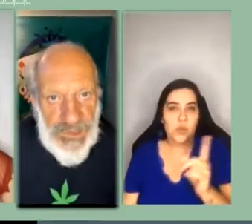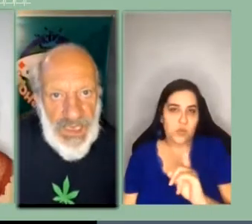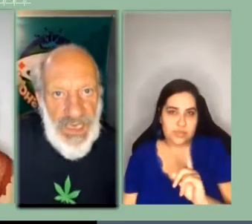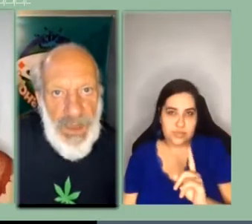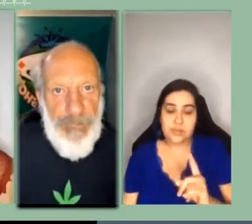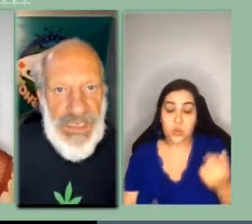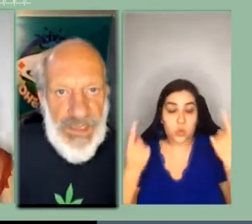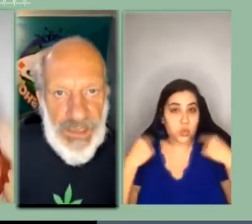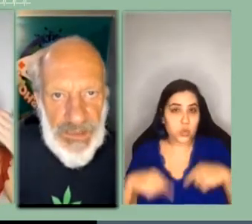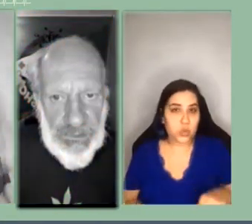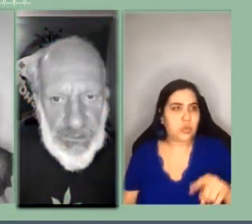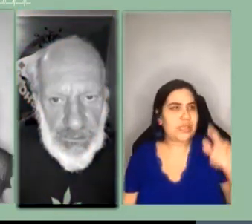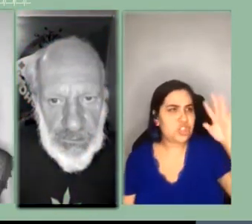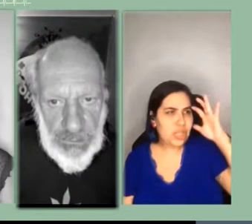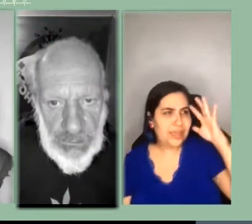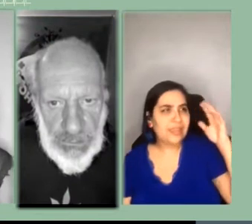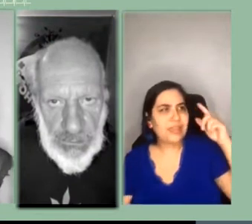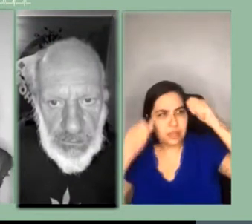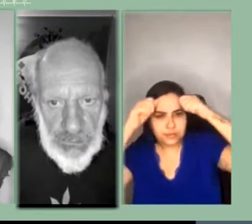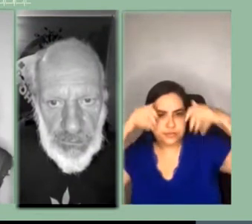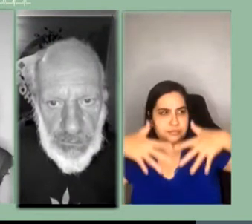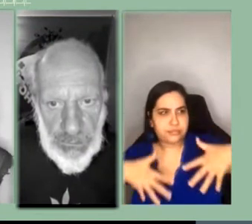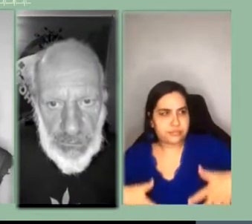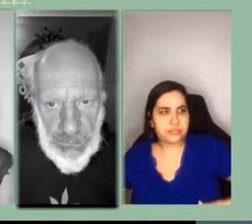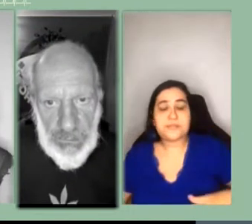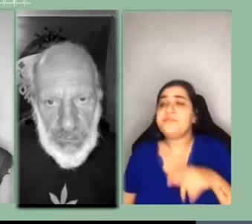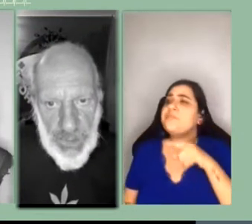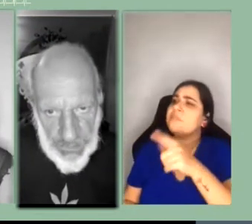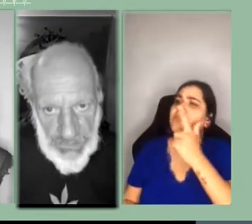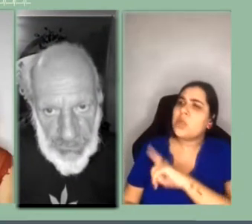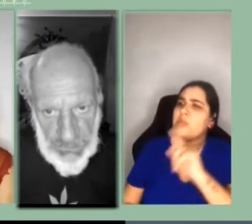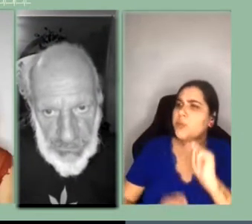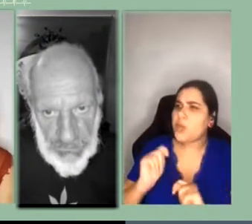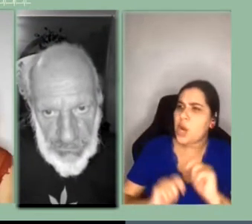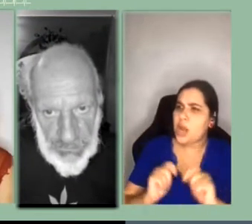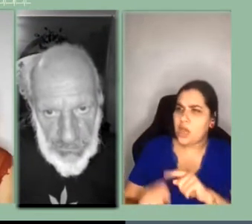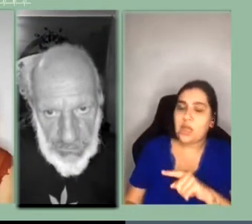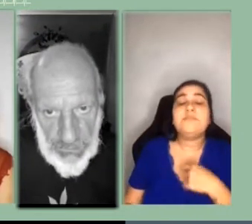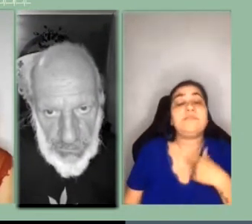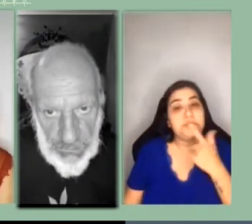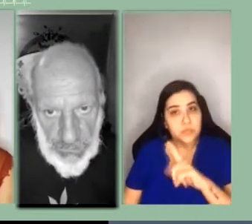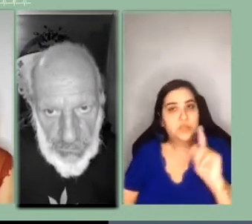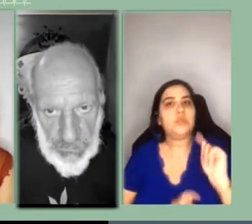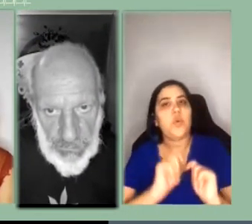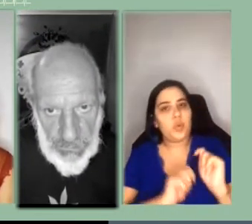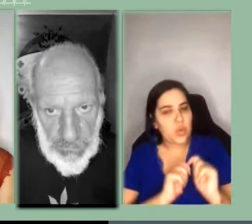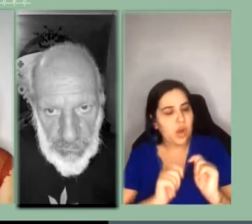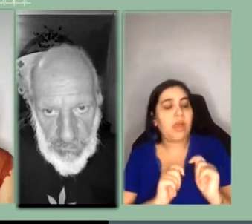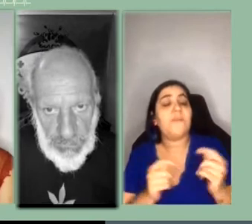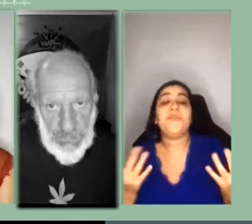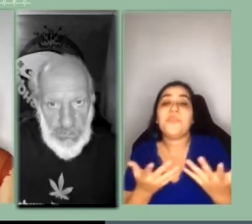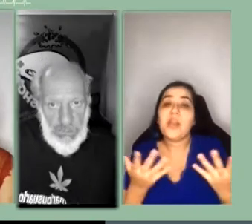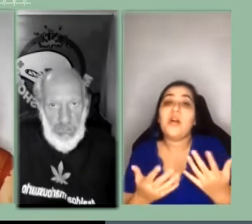tudo. Enxaqueca migra. E tu conseguiu controlar total, Déia? Isso. Consegui controlar total. Aí agora eu tô